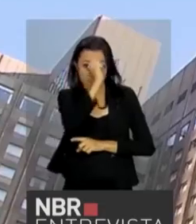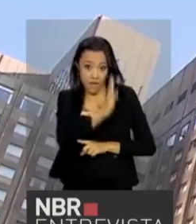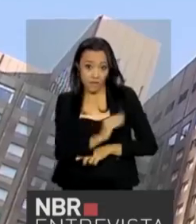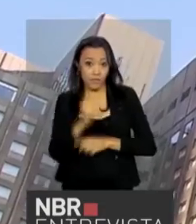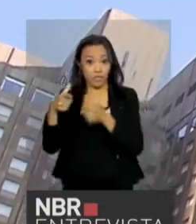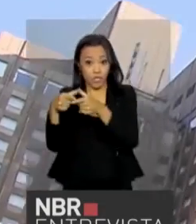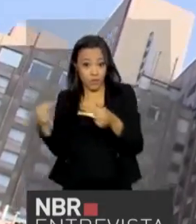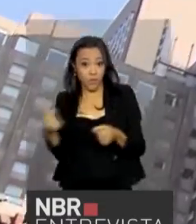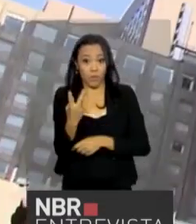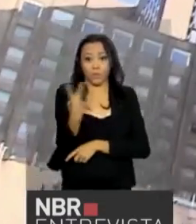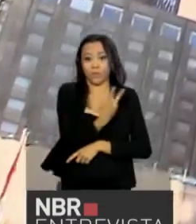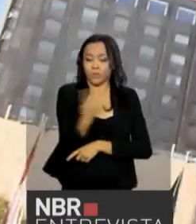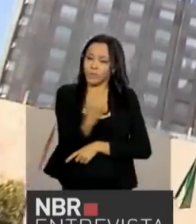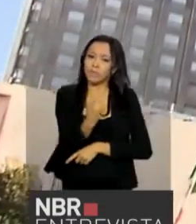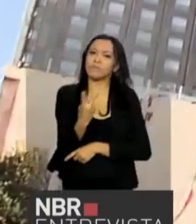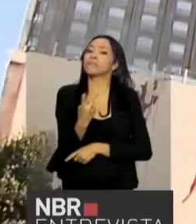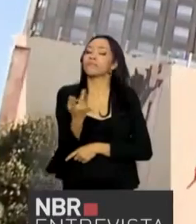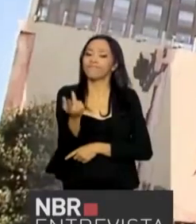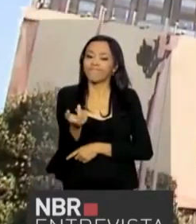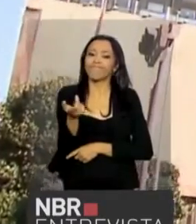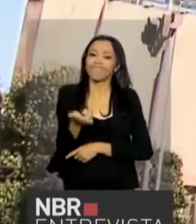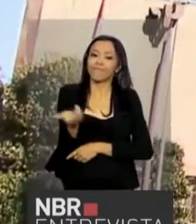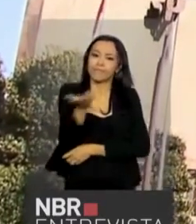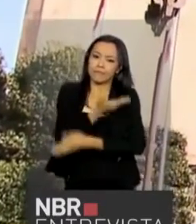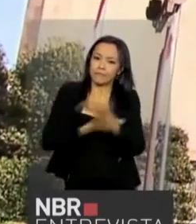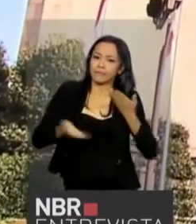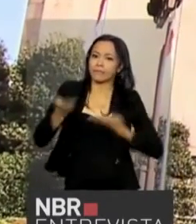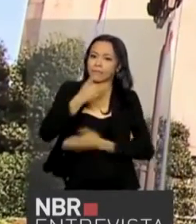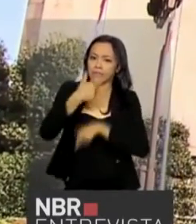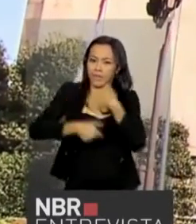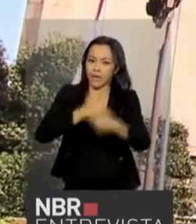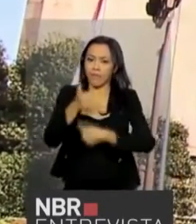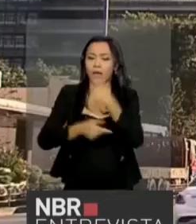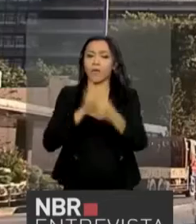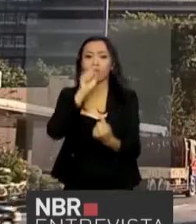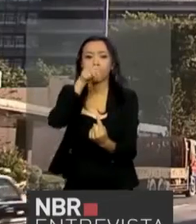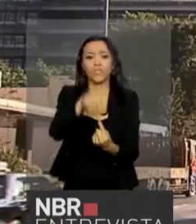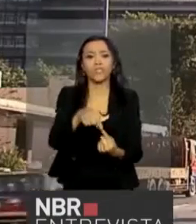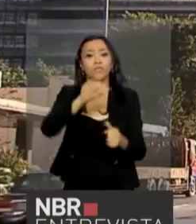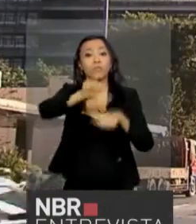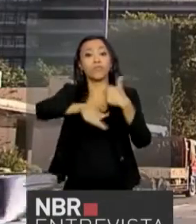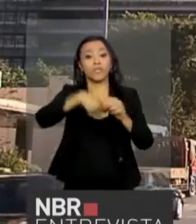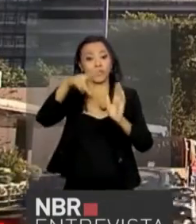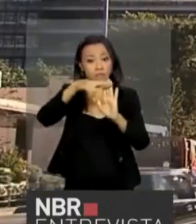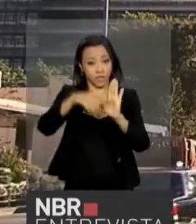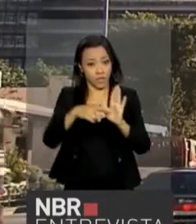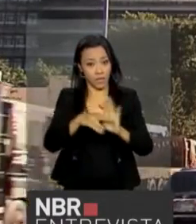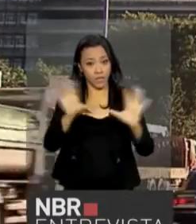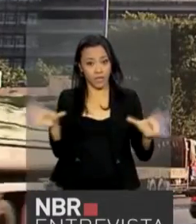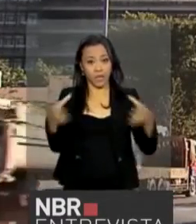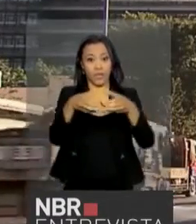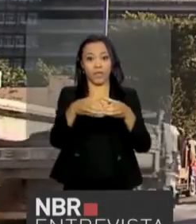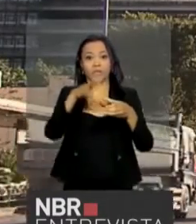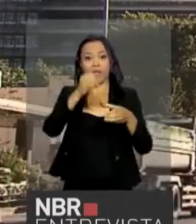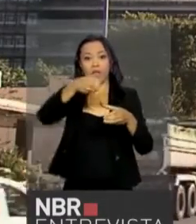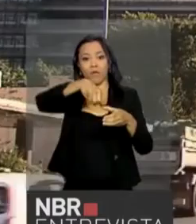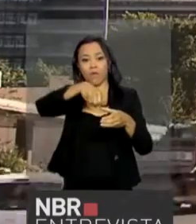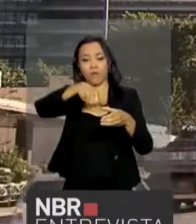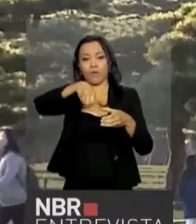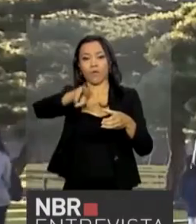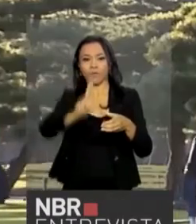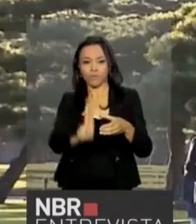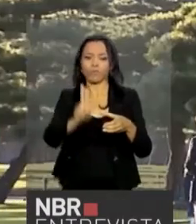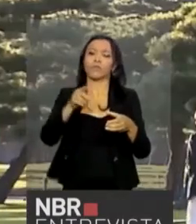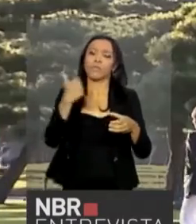atuam juntos em defesa da reforma e ampliação do conselho de segurança das nações unidas e mantém projetos conjuntos em